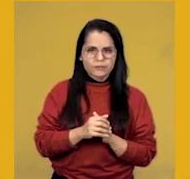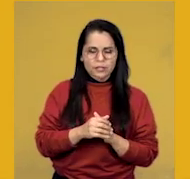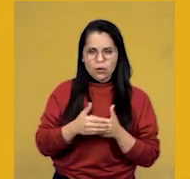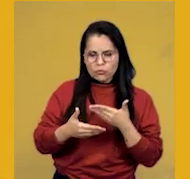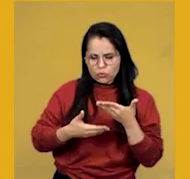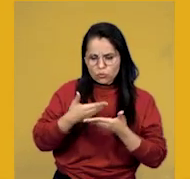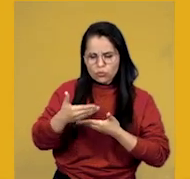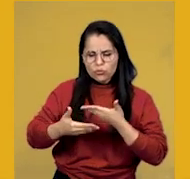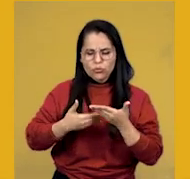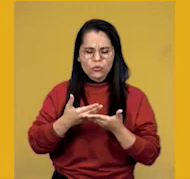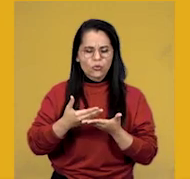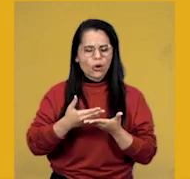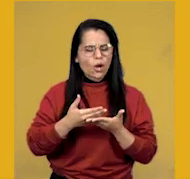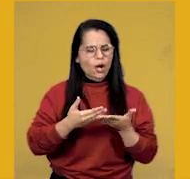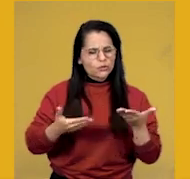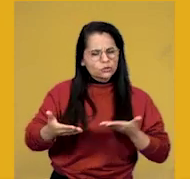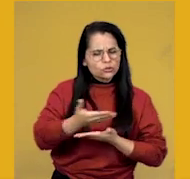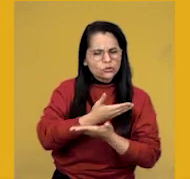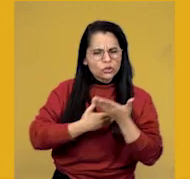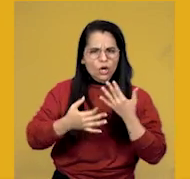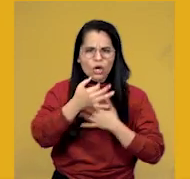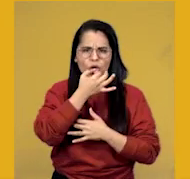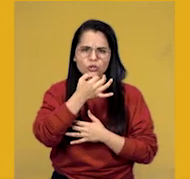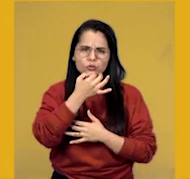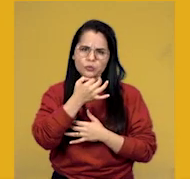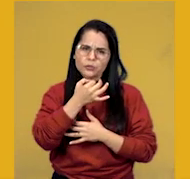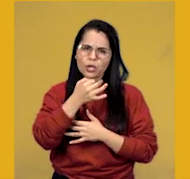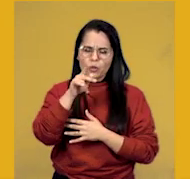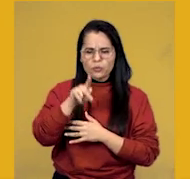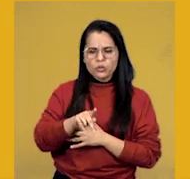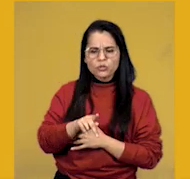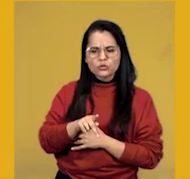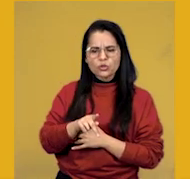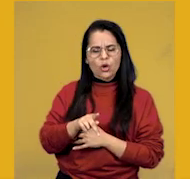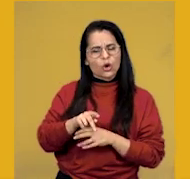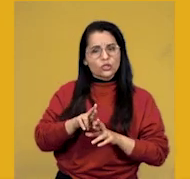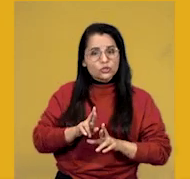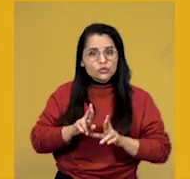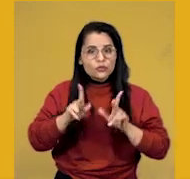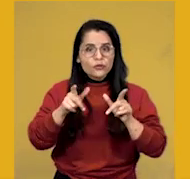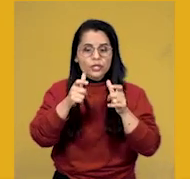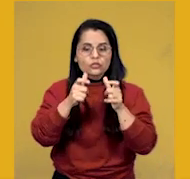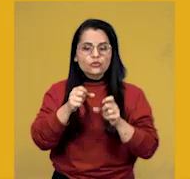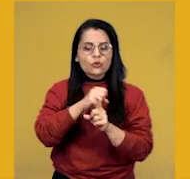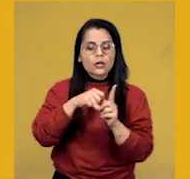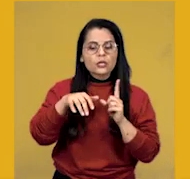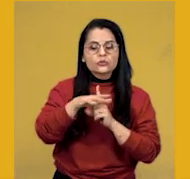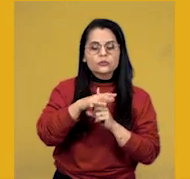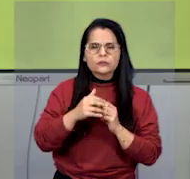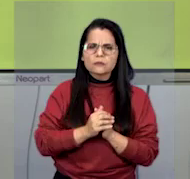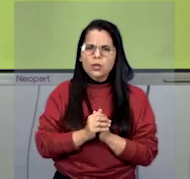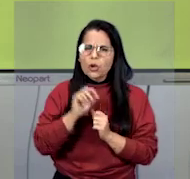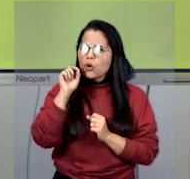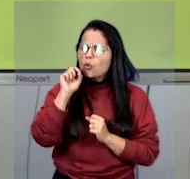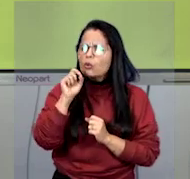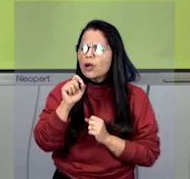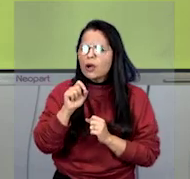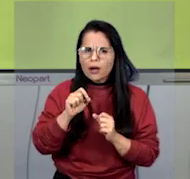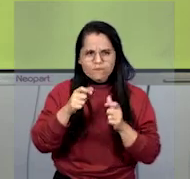proporcionando a troca de opiniões entre as pessoas que não ocupam o mesmo lugar social. Pô, o que é o lugar social?